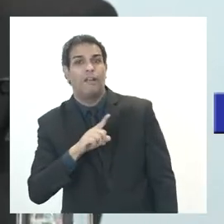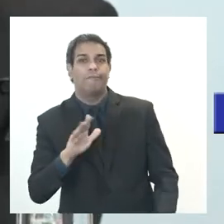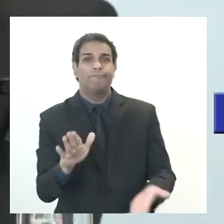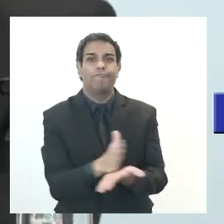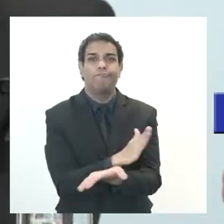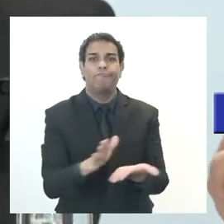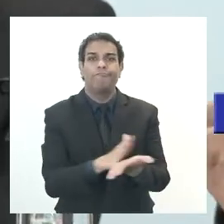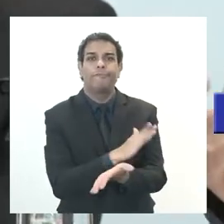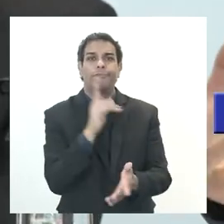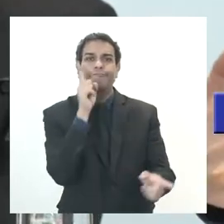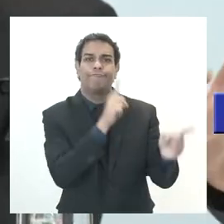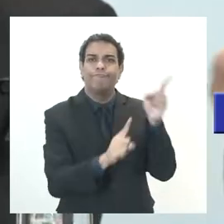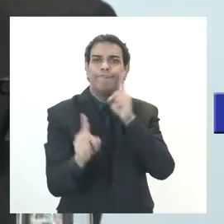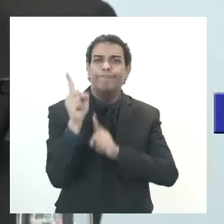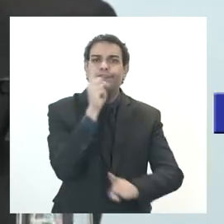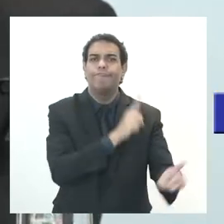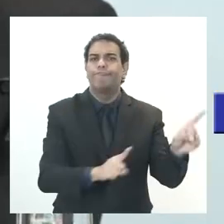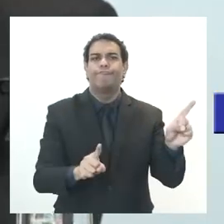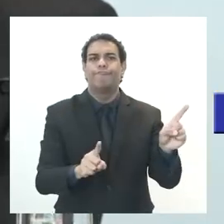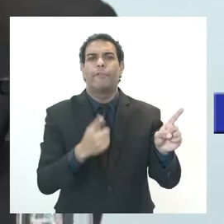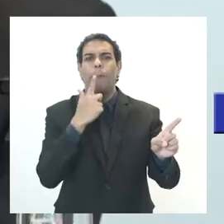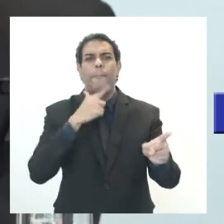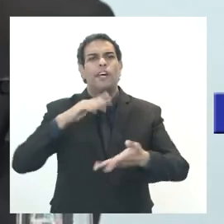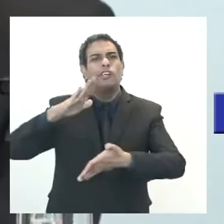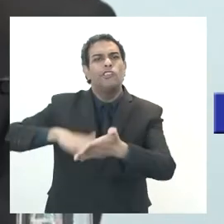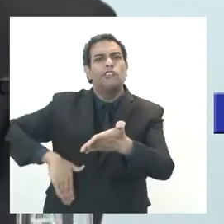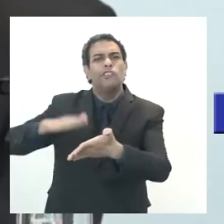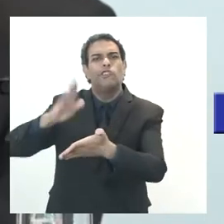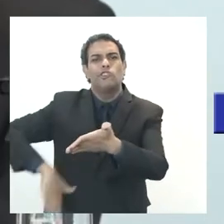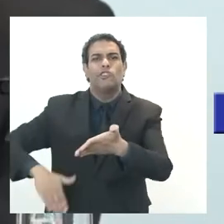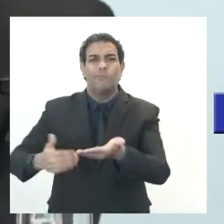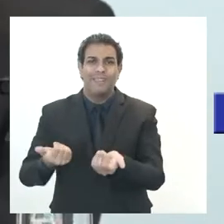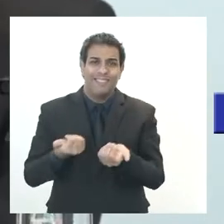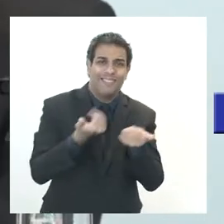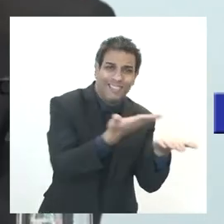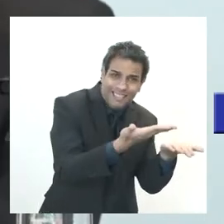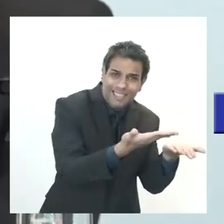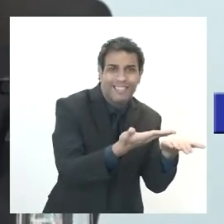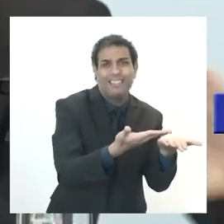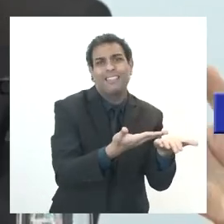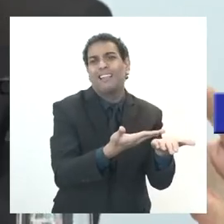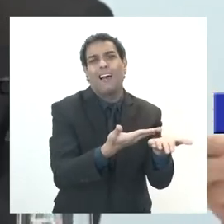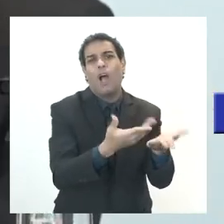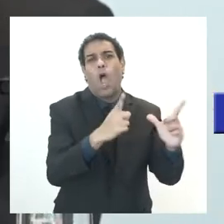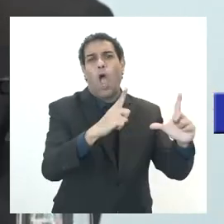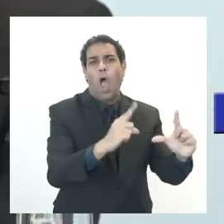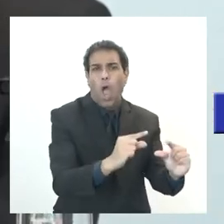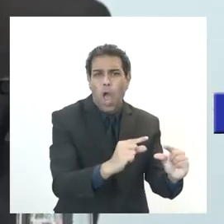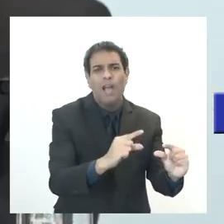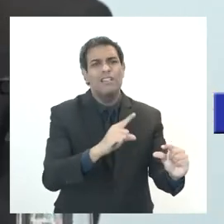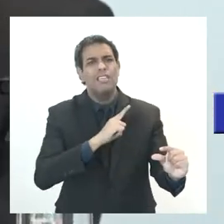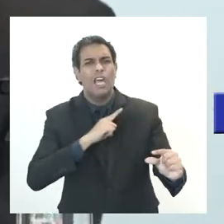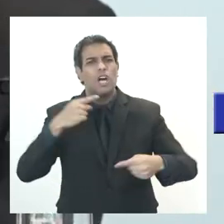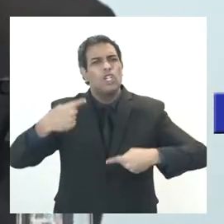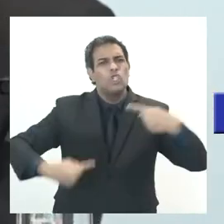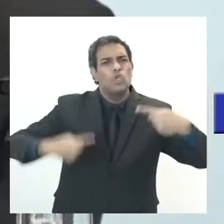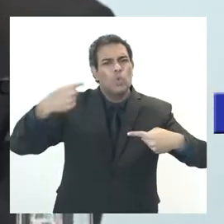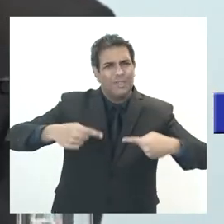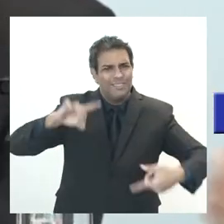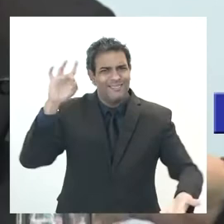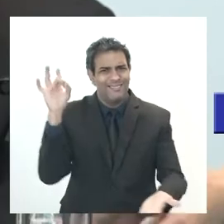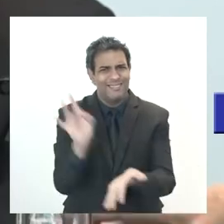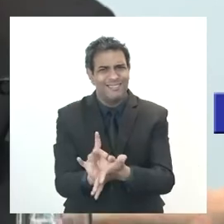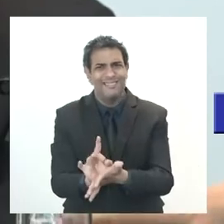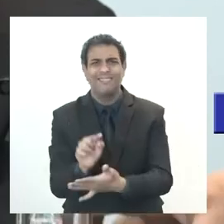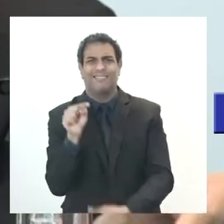o estado que tira demais e entrega pouco vamos fazer tem alguma discussão honesta